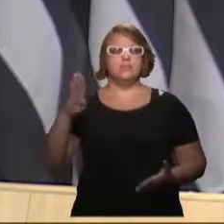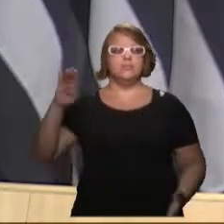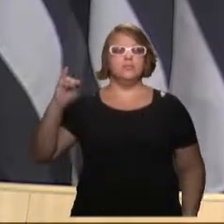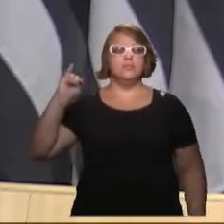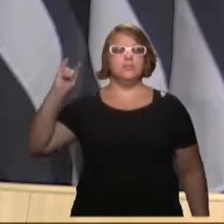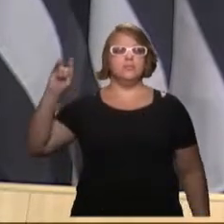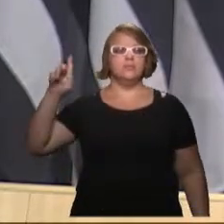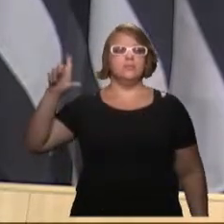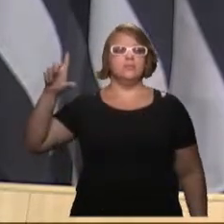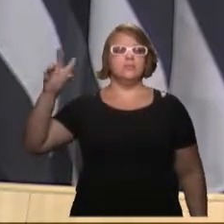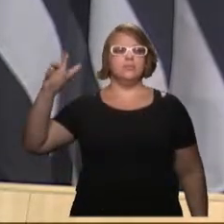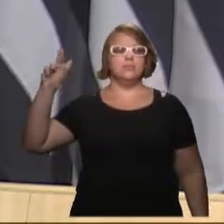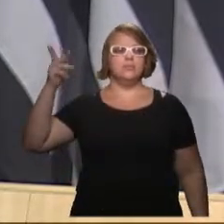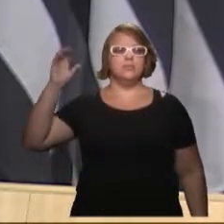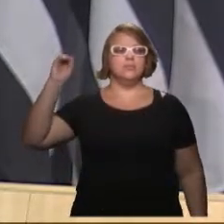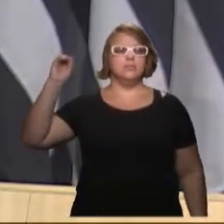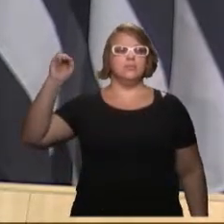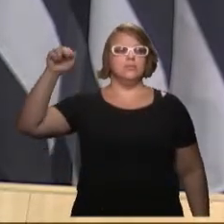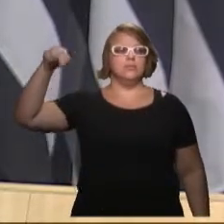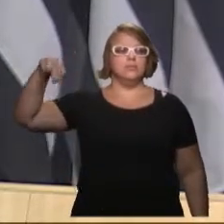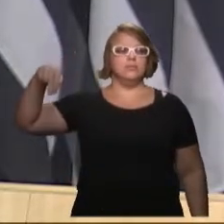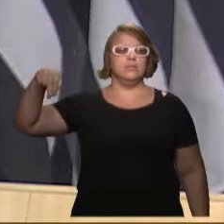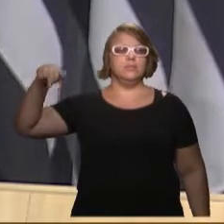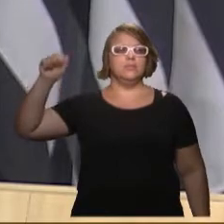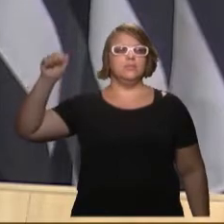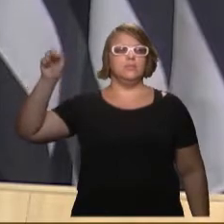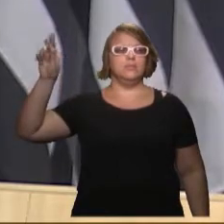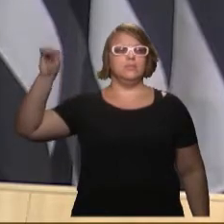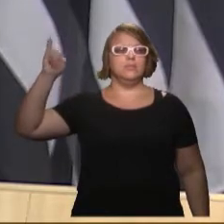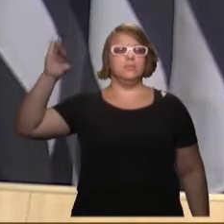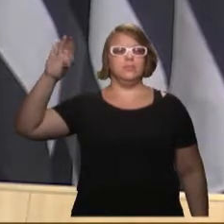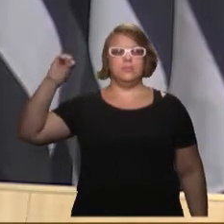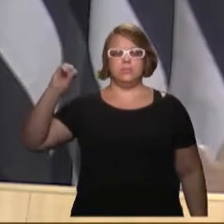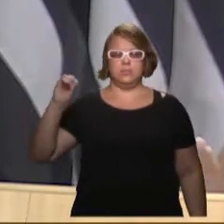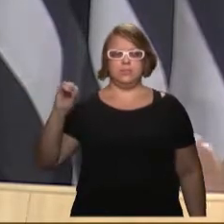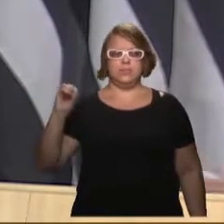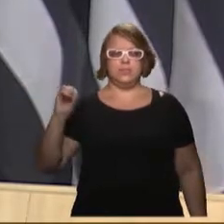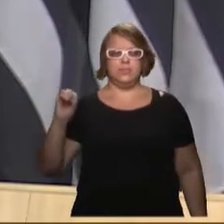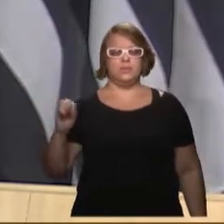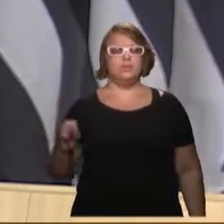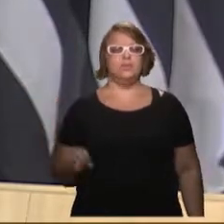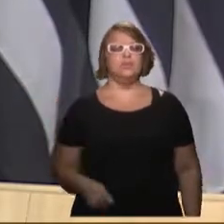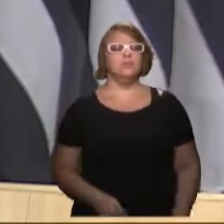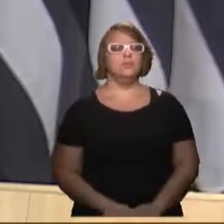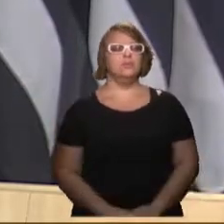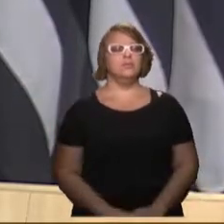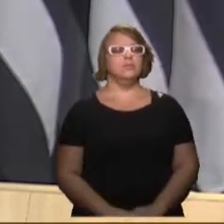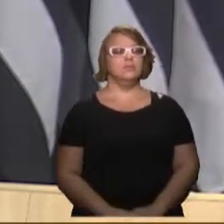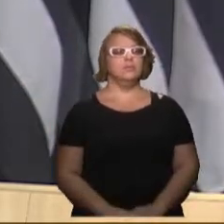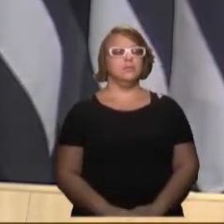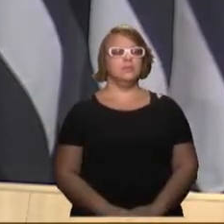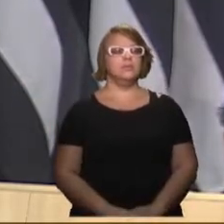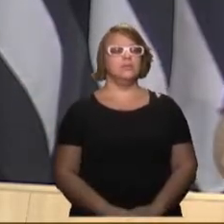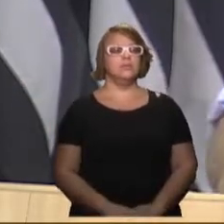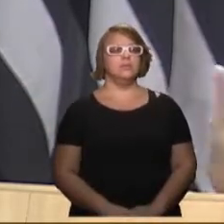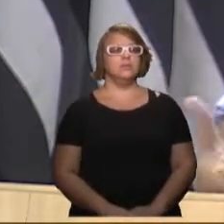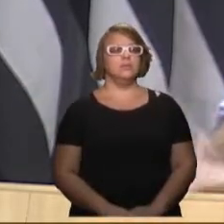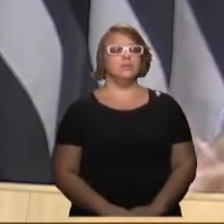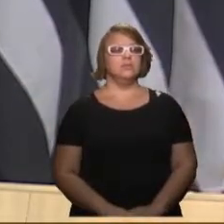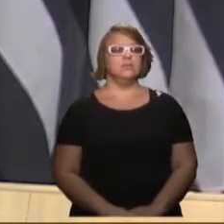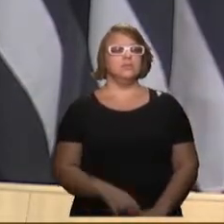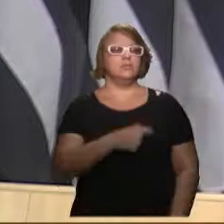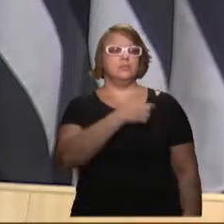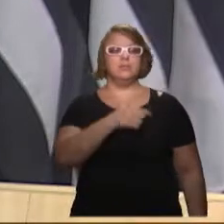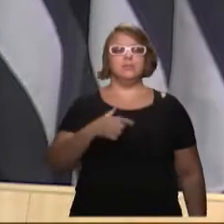esse repasse bilionário para o Instituto de Previdência. Se tinha legalidade, se o Tribunal de Contas deu